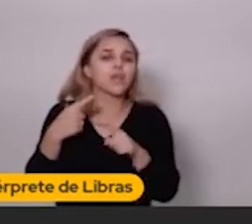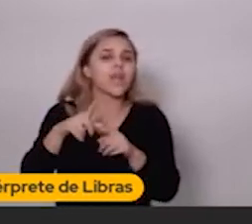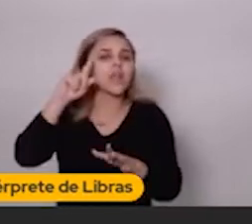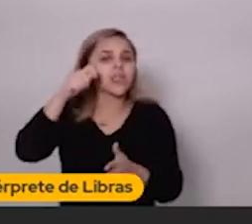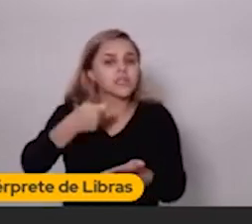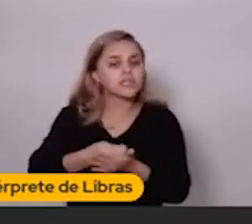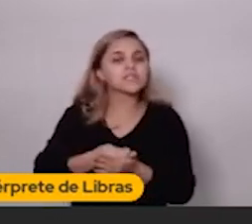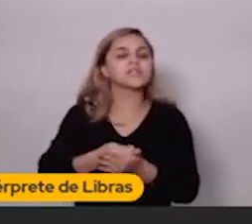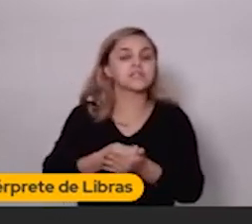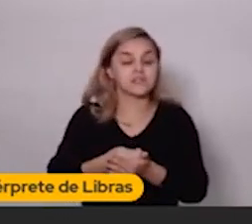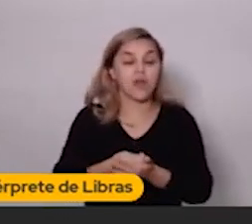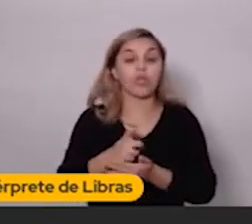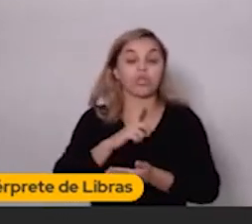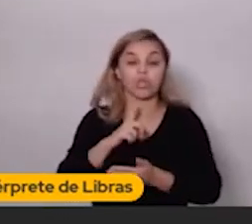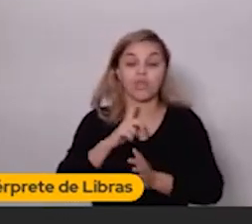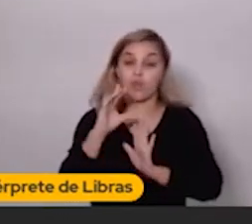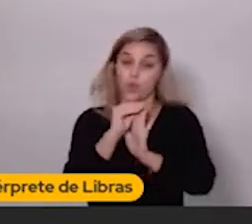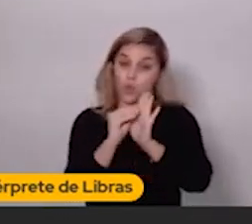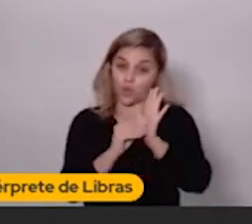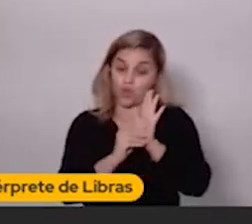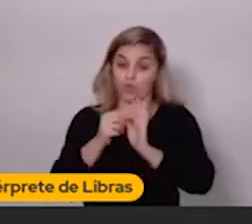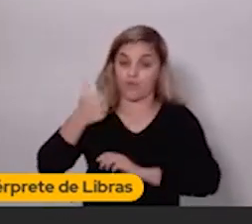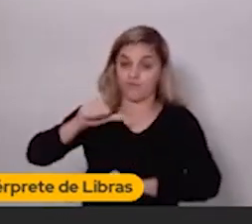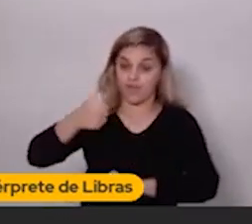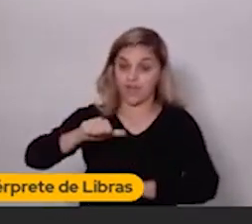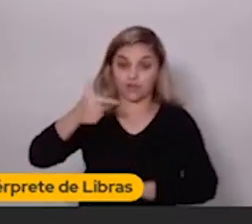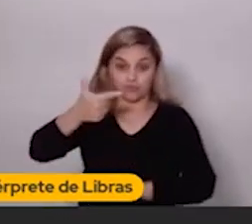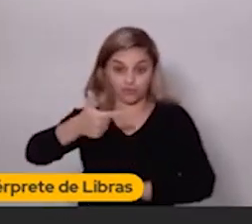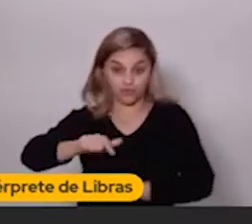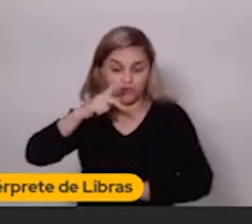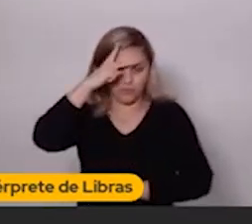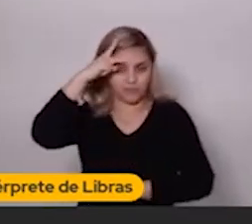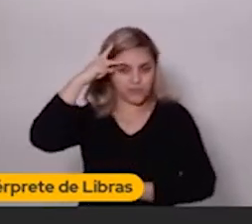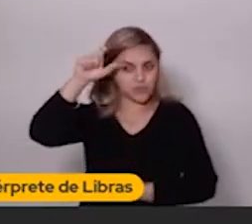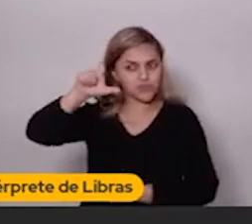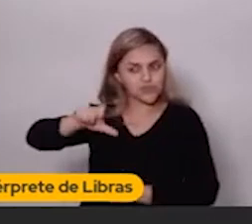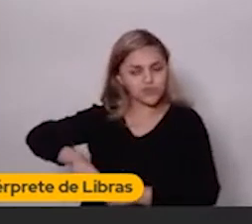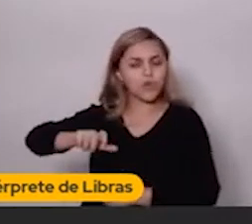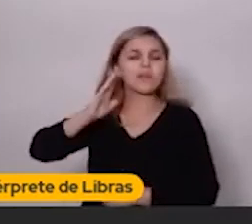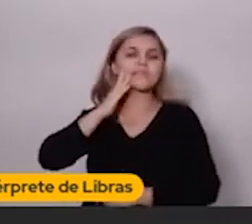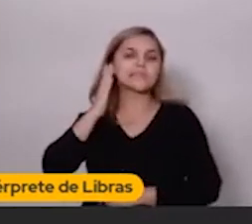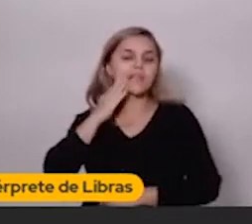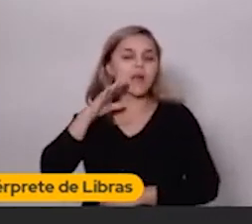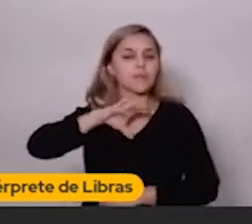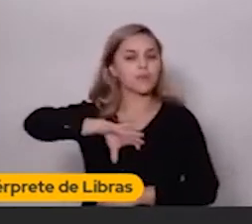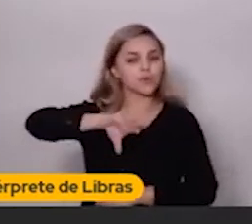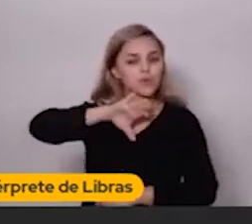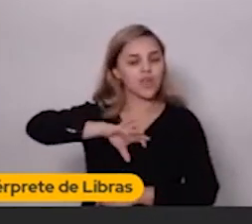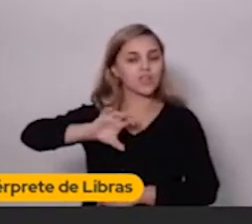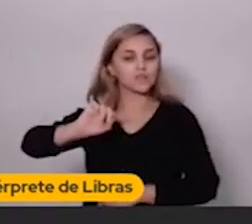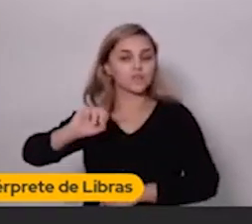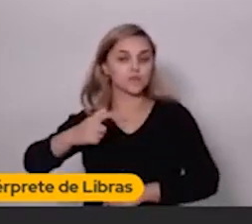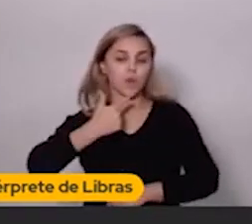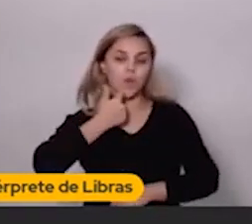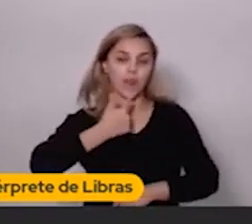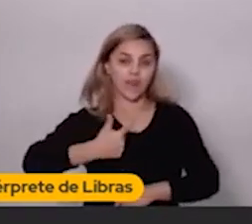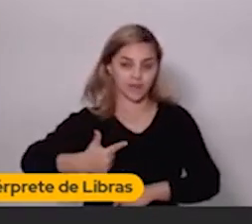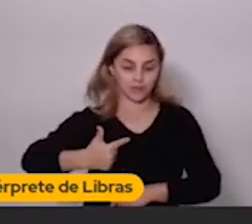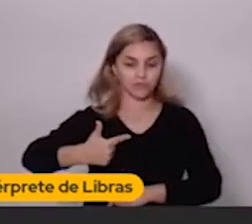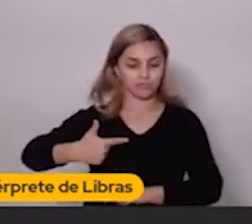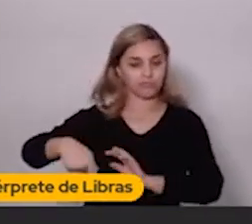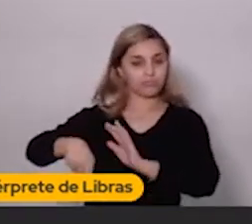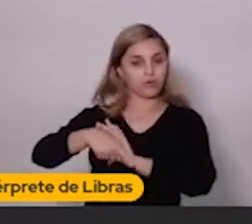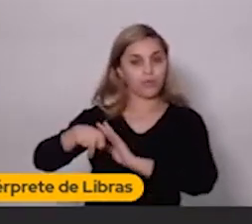que acontece é que o conteúdo ele é revisado por uma pessoa que normalmente fala português ou a língua do vídeo e que entende o contexto,